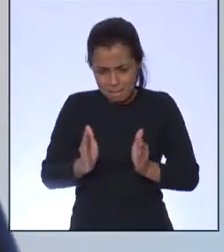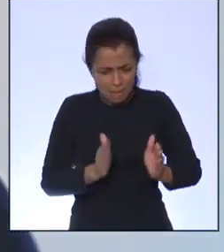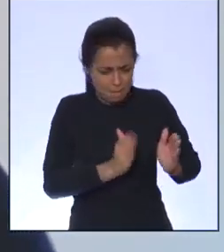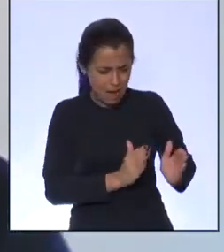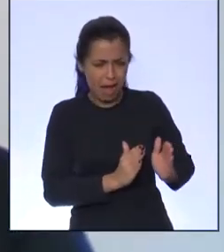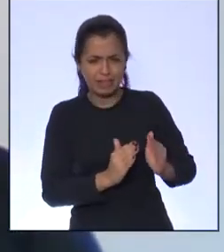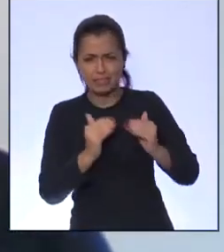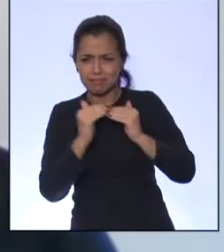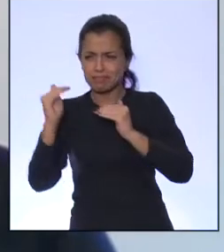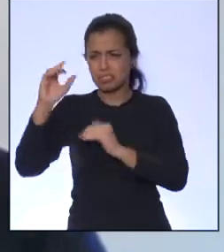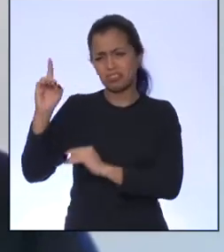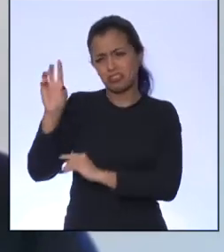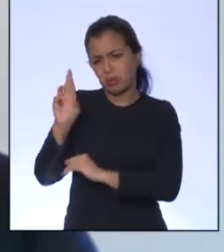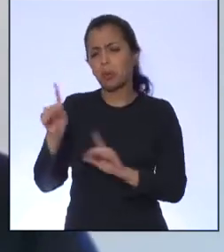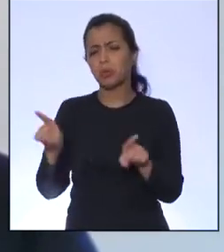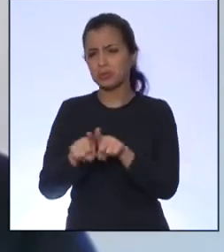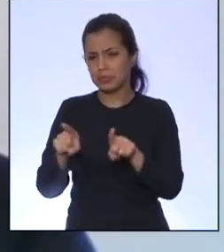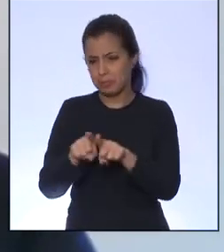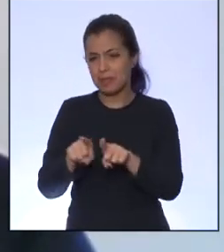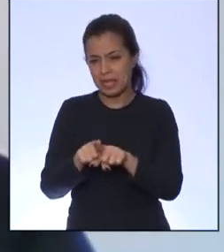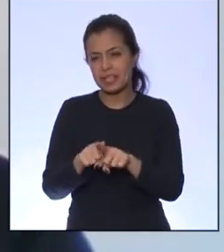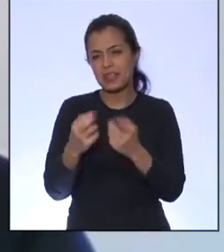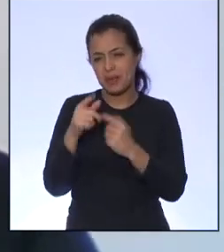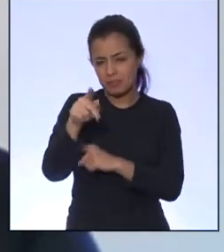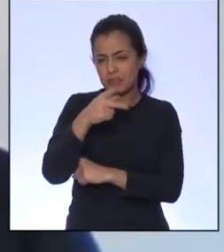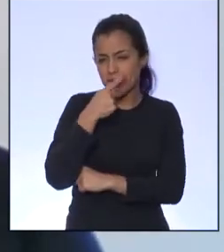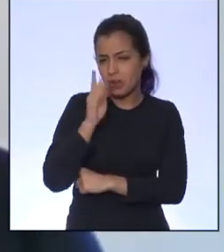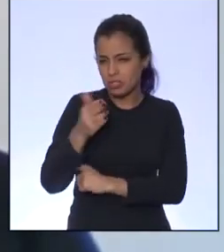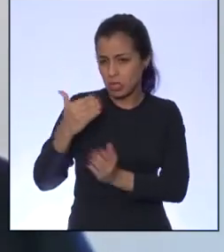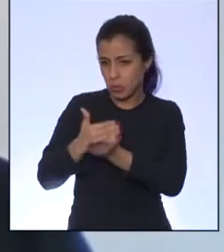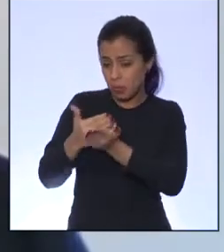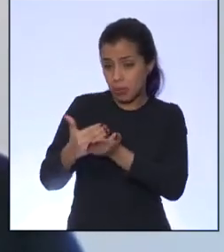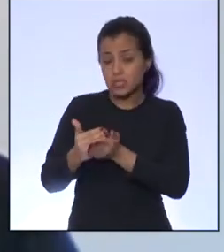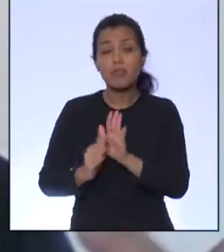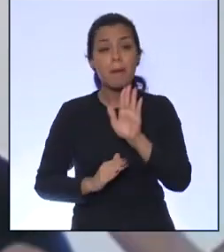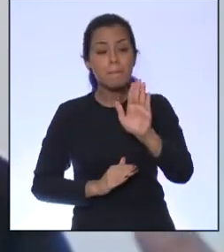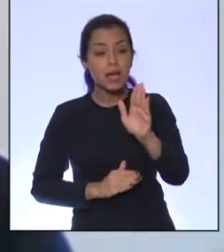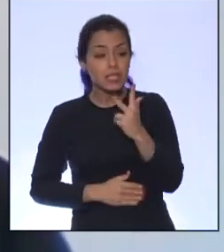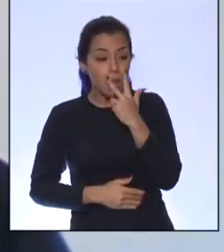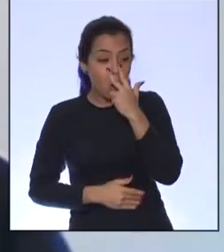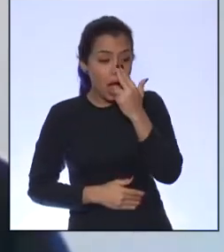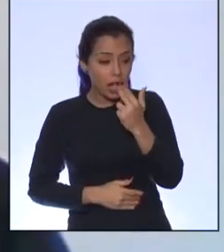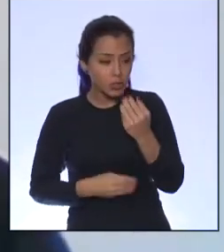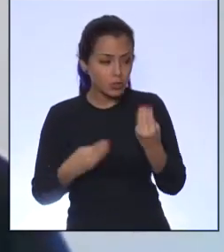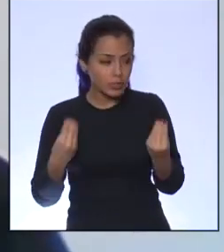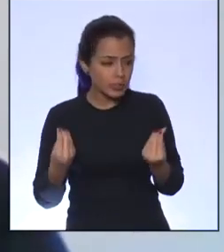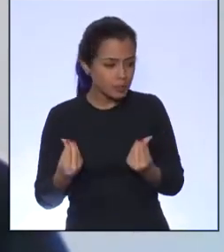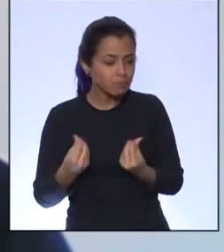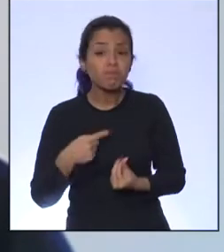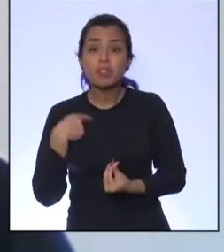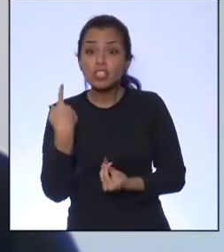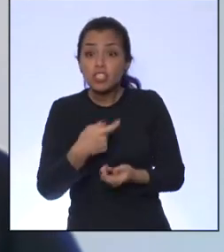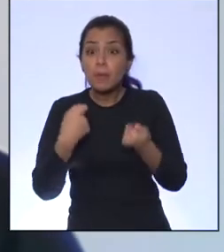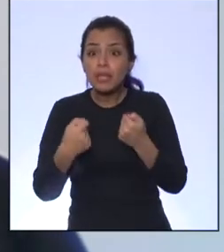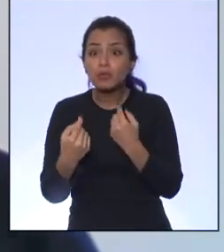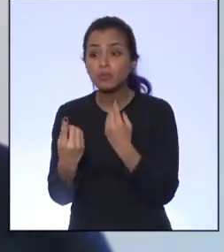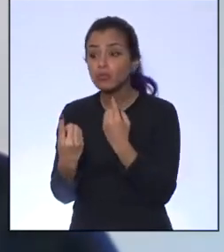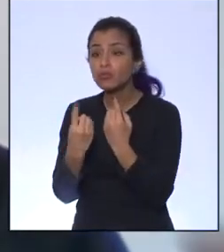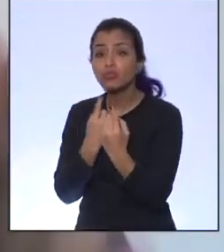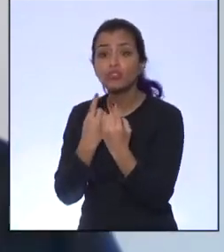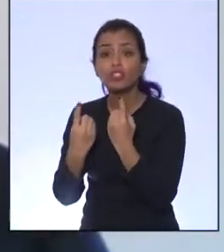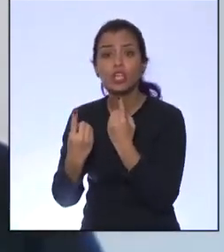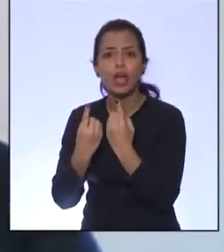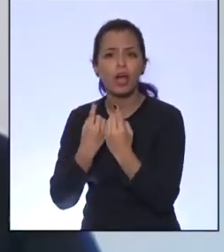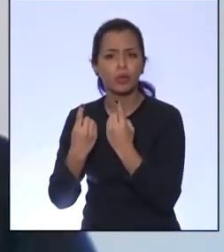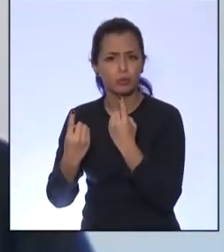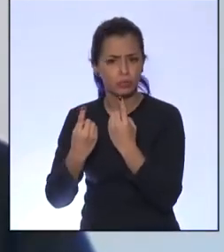reitor da universidade, como você disse, Raquel, no início, mas eu acho que a gente precisa dialogar com o chão de escola.